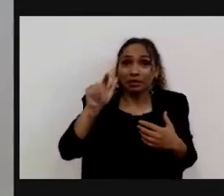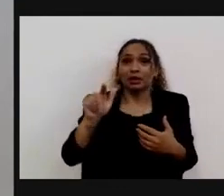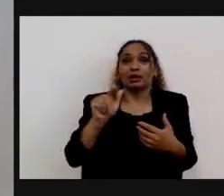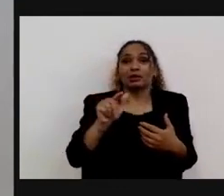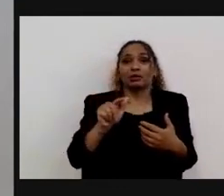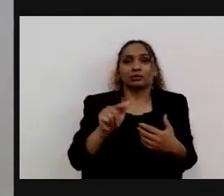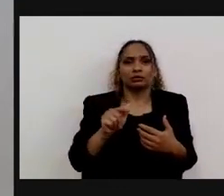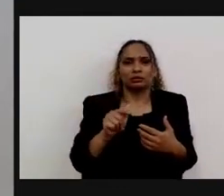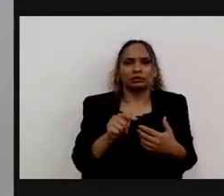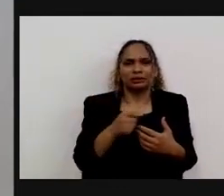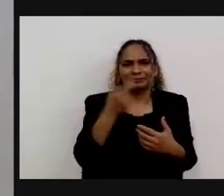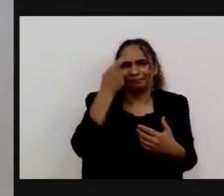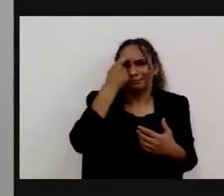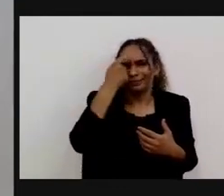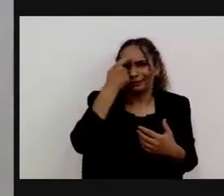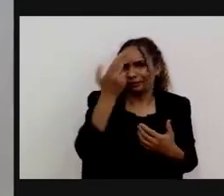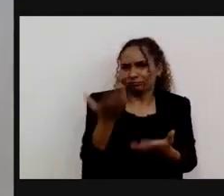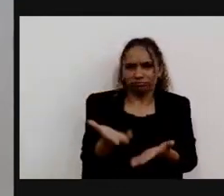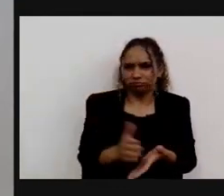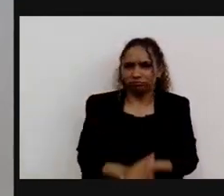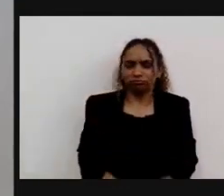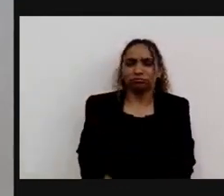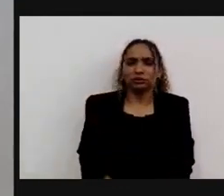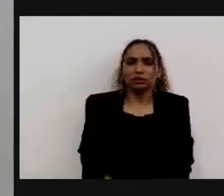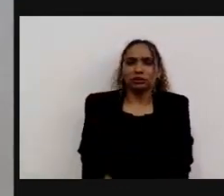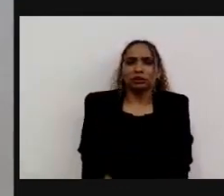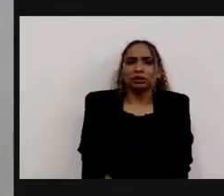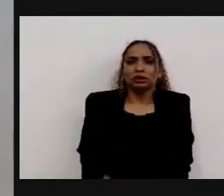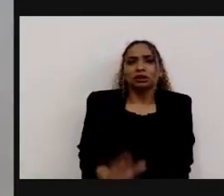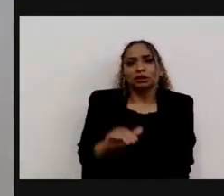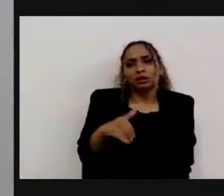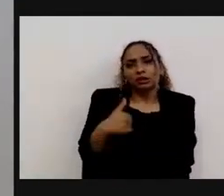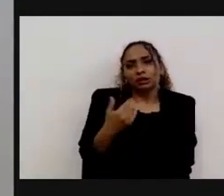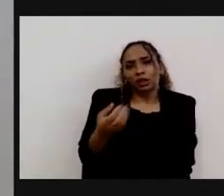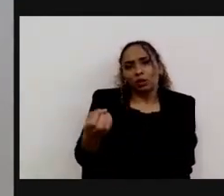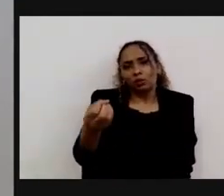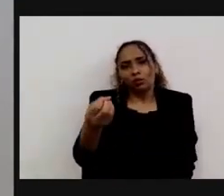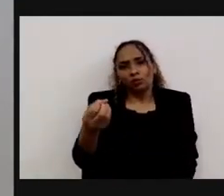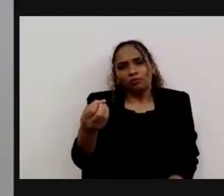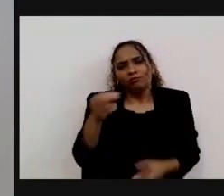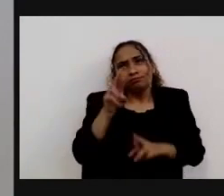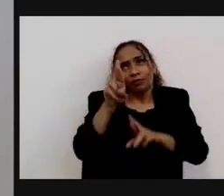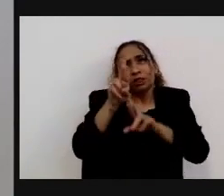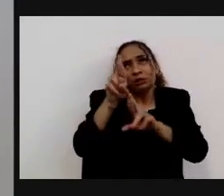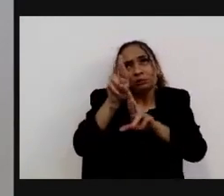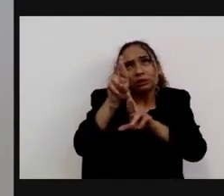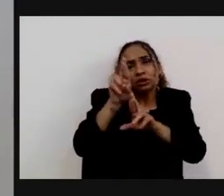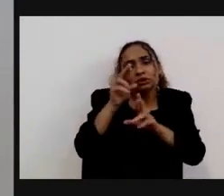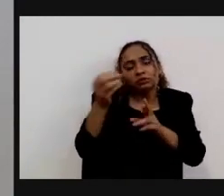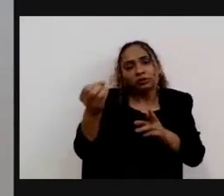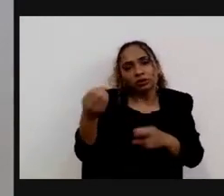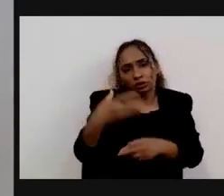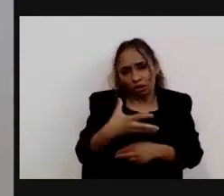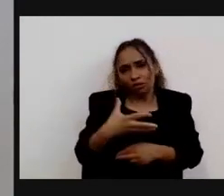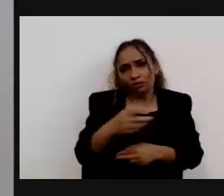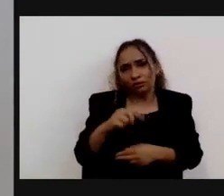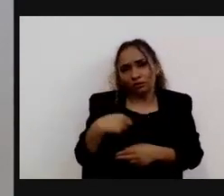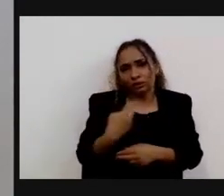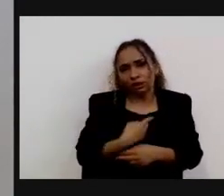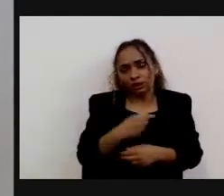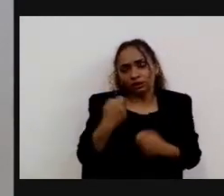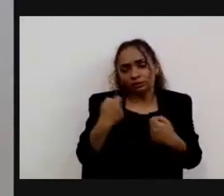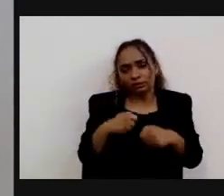nem nunca imaginaria então através dessas novas perspectivas né então a gente precisa